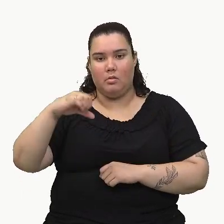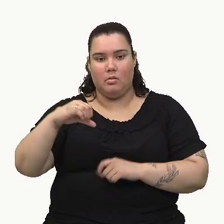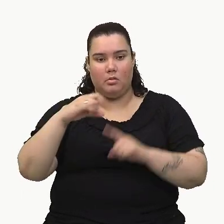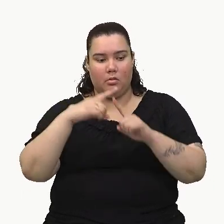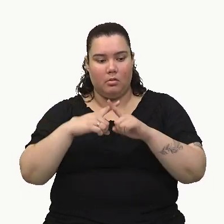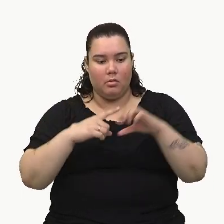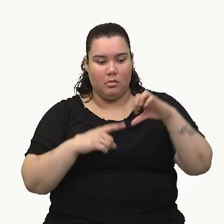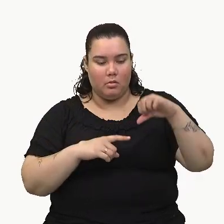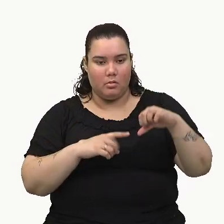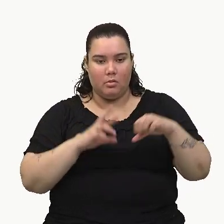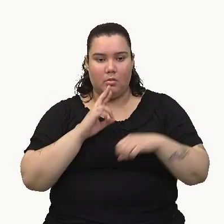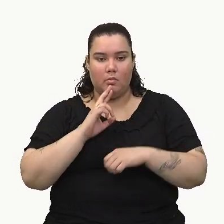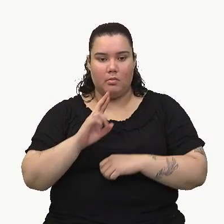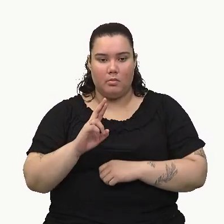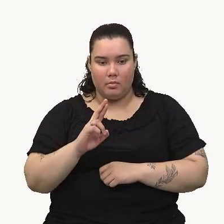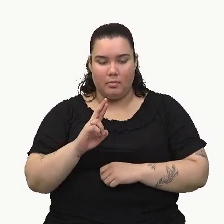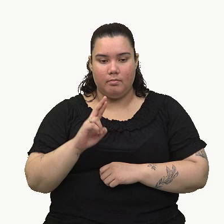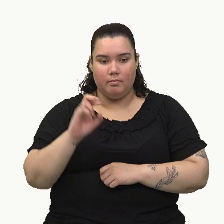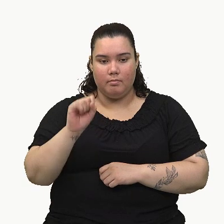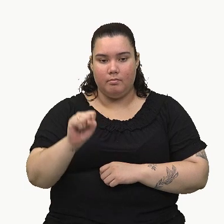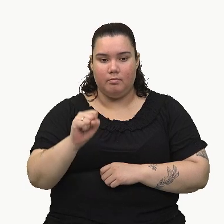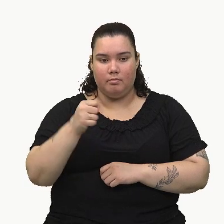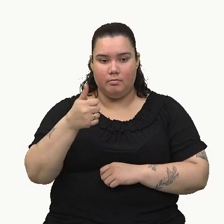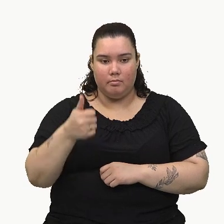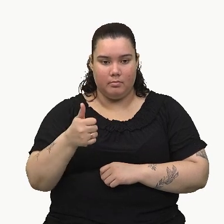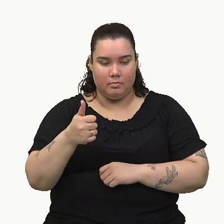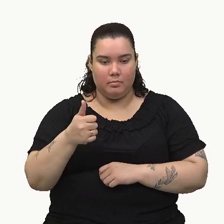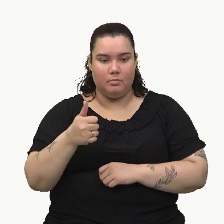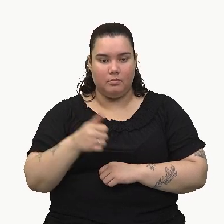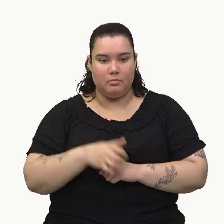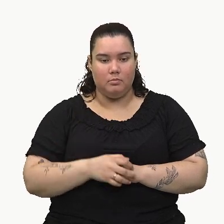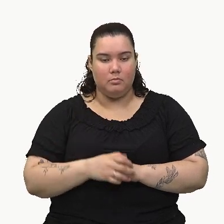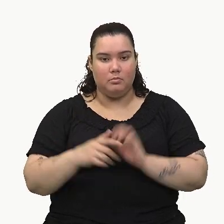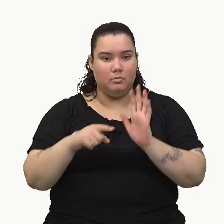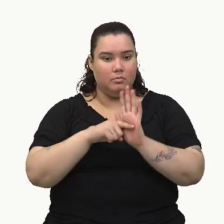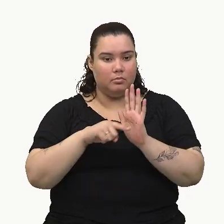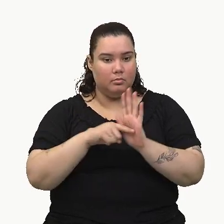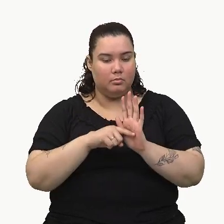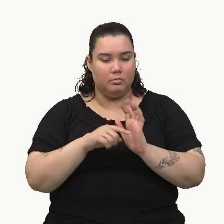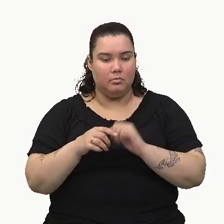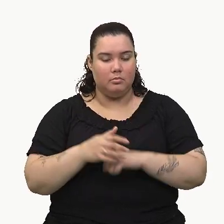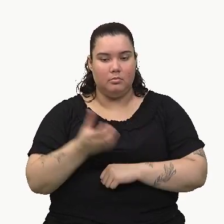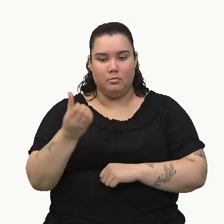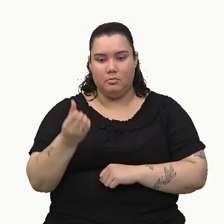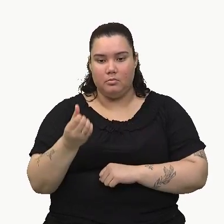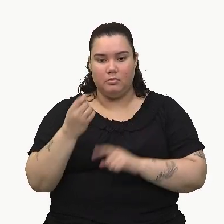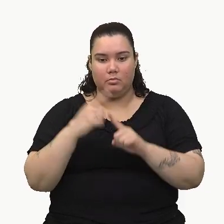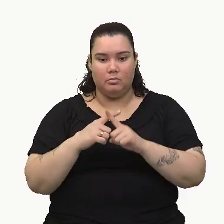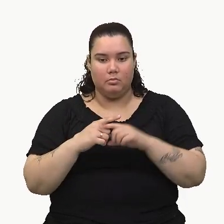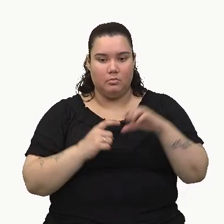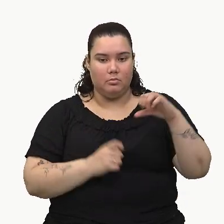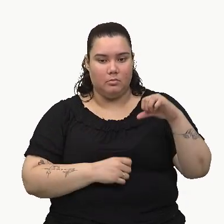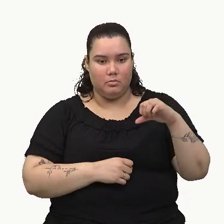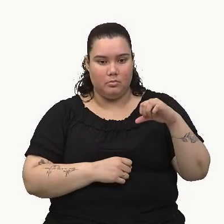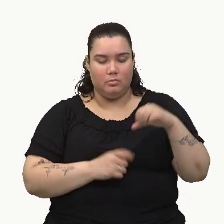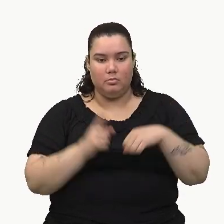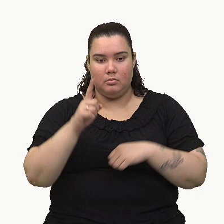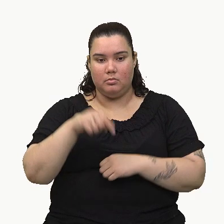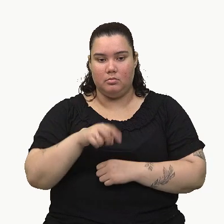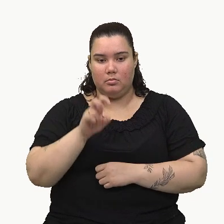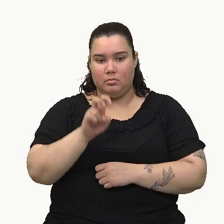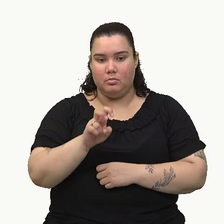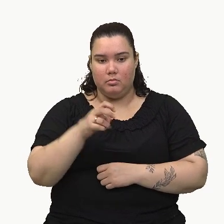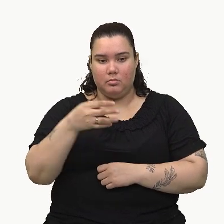vezes 9, cujo resultado é 81, menos 6 vezes 9, cujo resultado